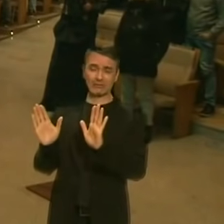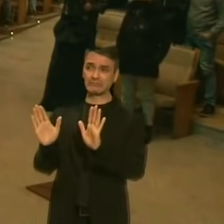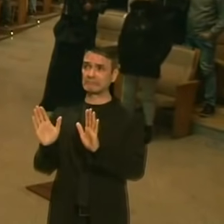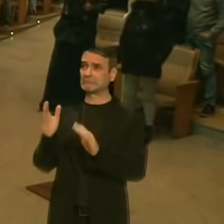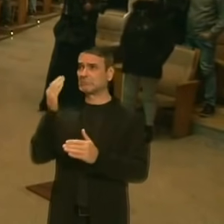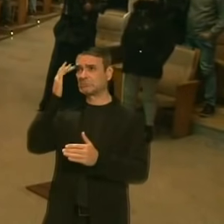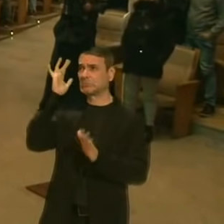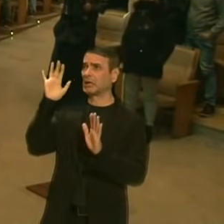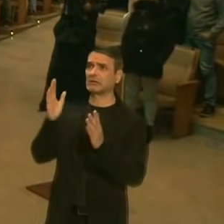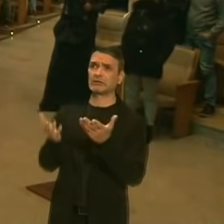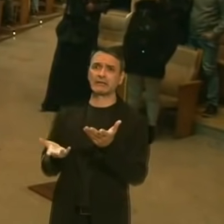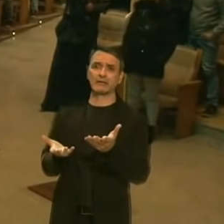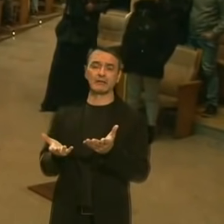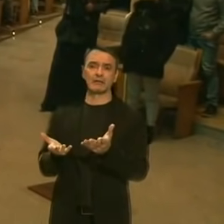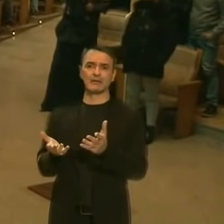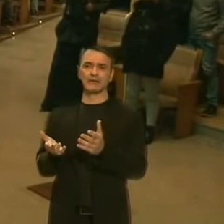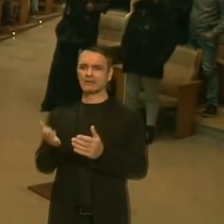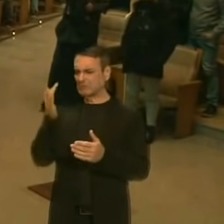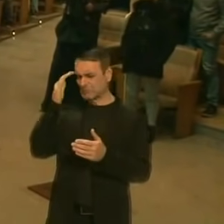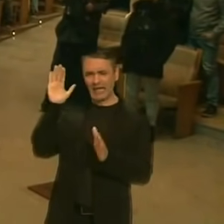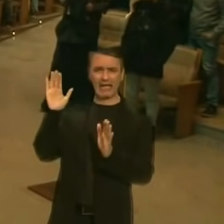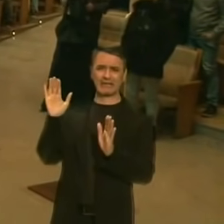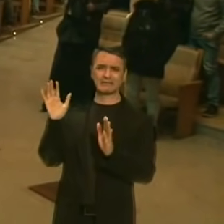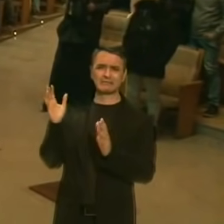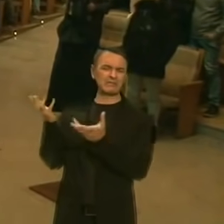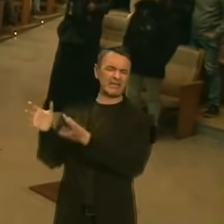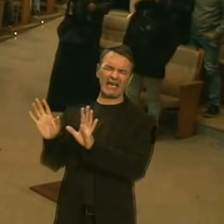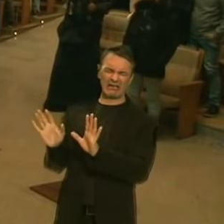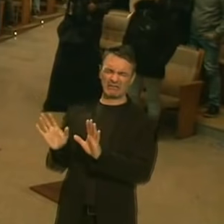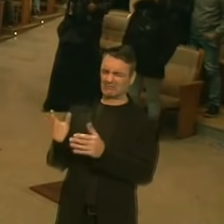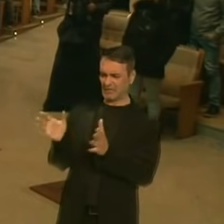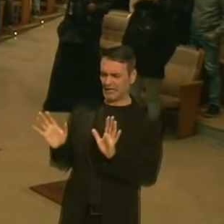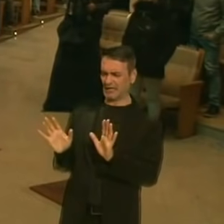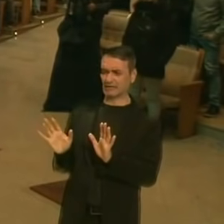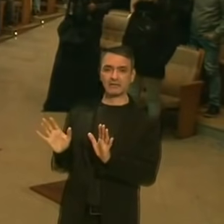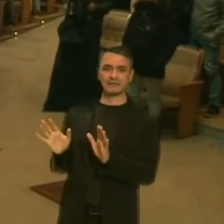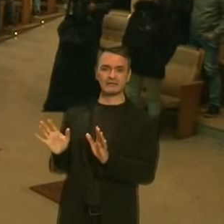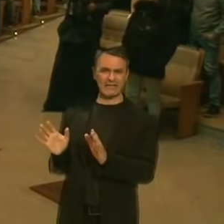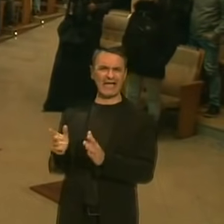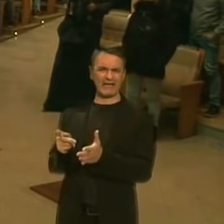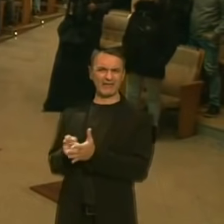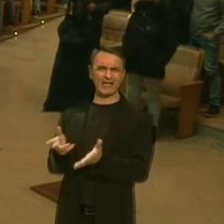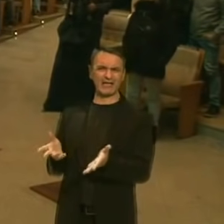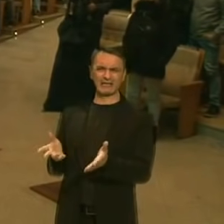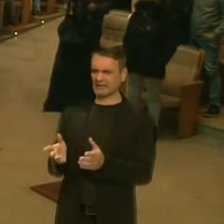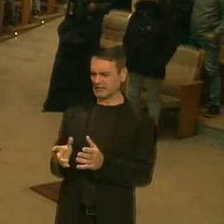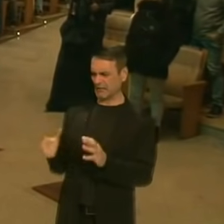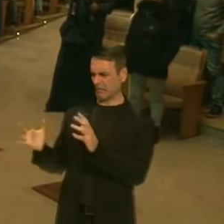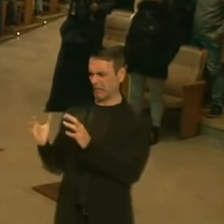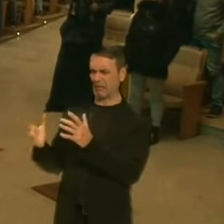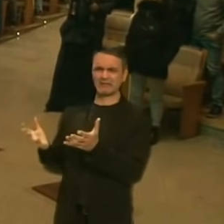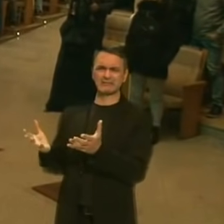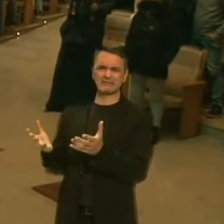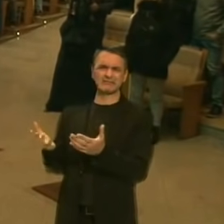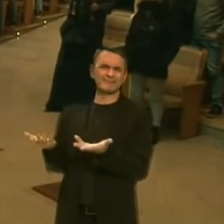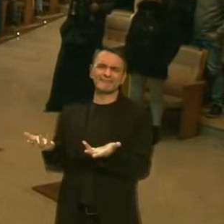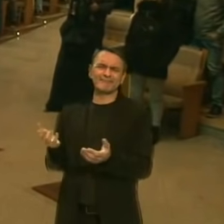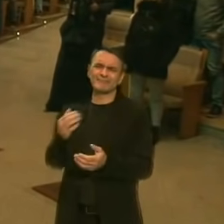alguém que não quer entender? Não adianta, não é verdade? Você fica brigando, não resolve